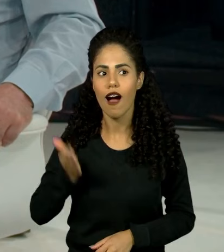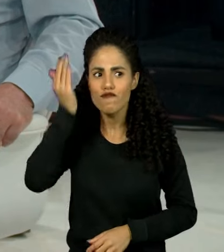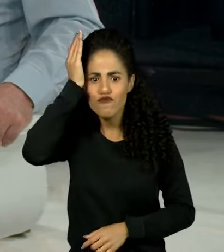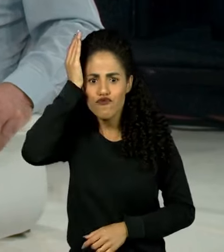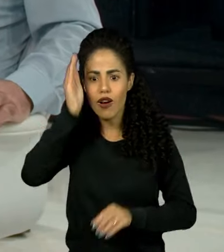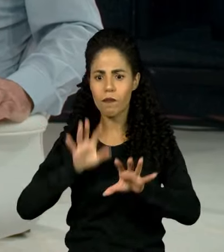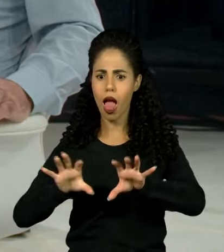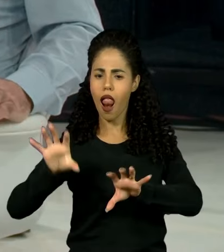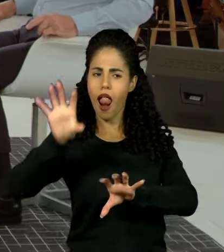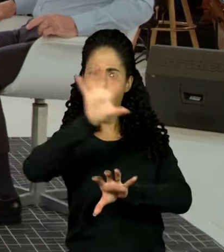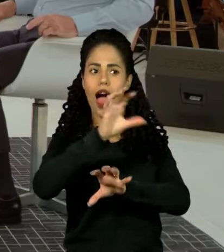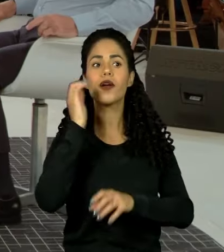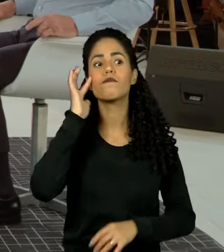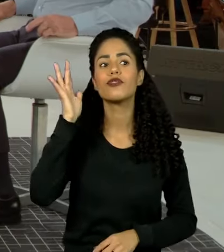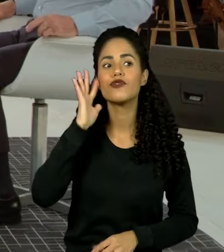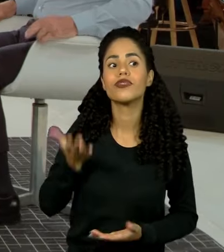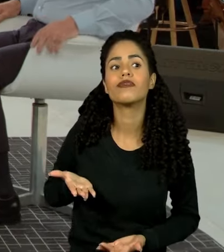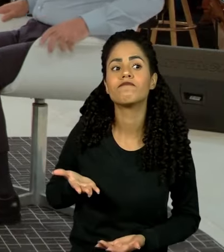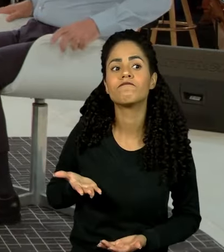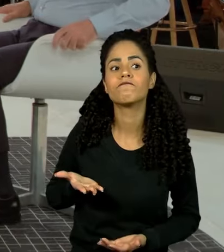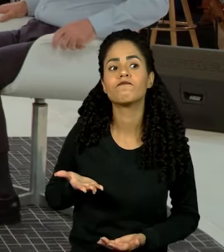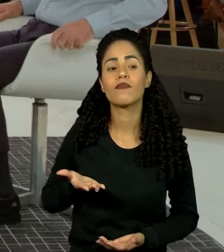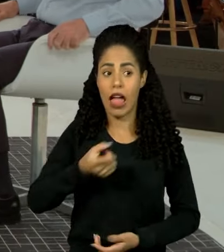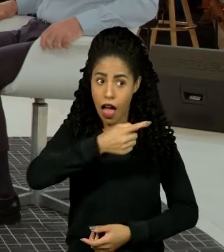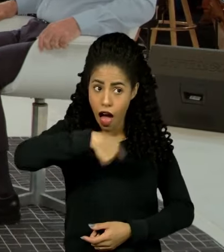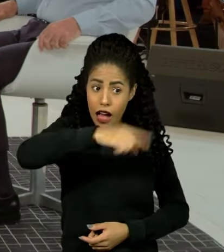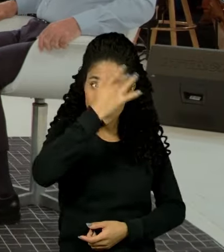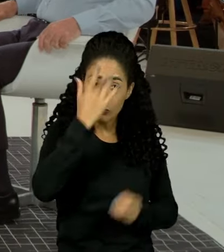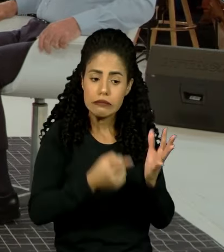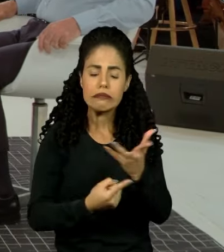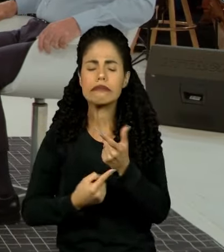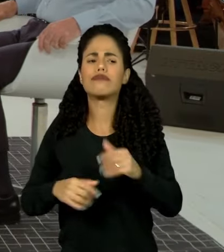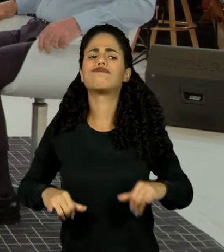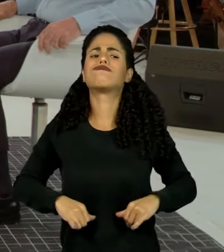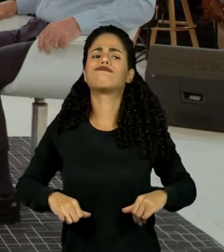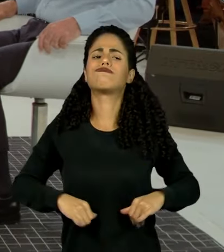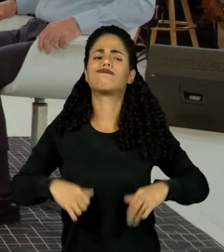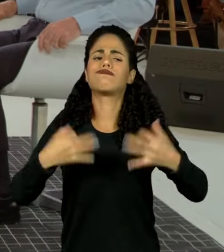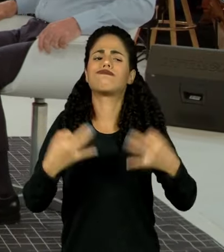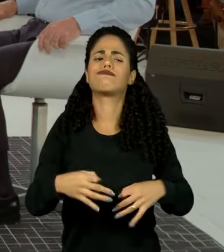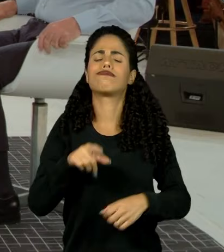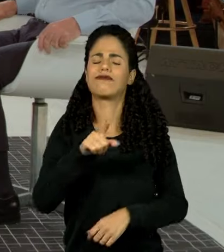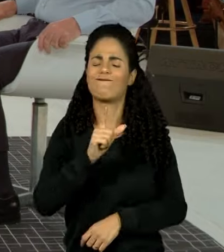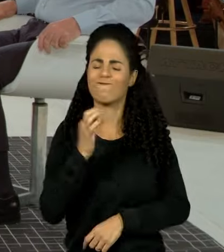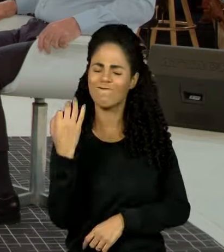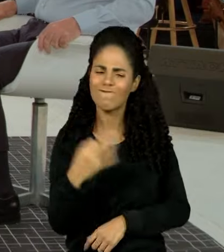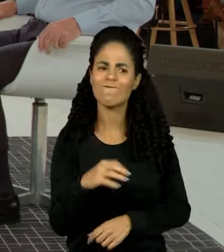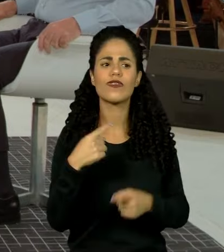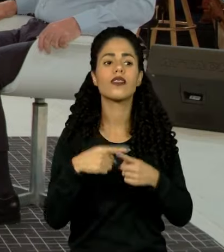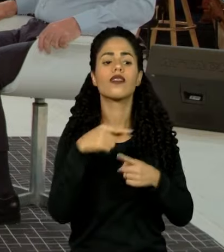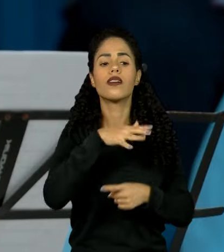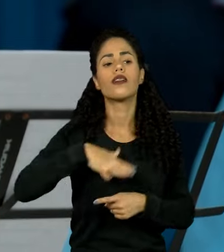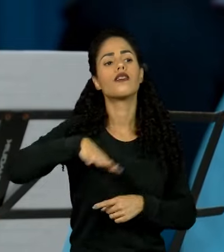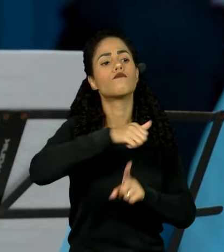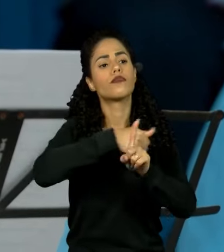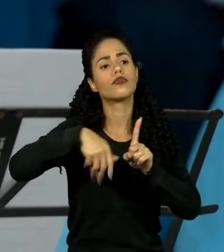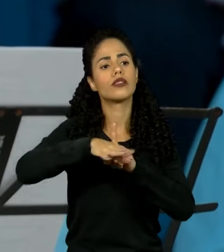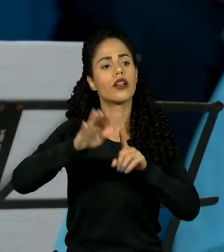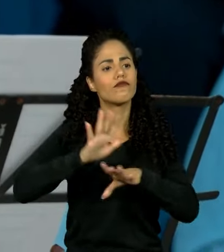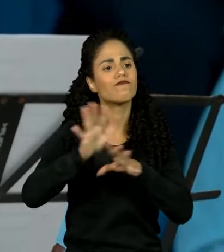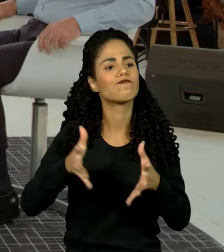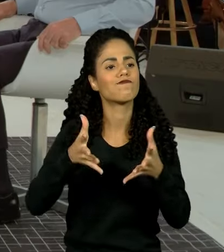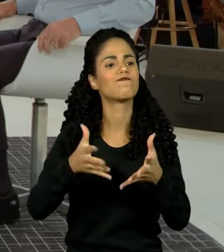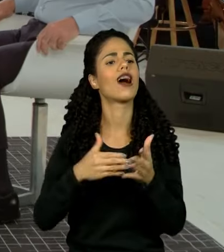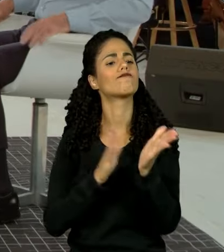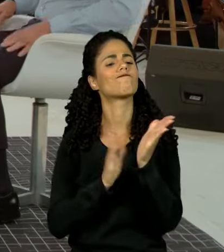todo né Laura o que os artistas sofreram na pandemia né o que eles representam pr pra sociedade e tal